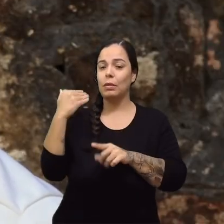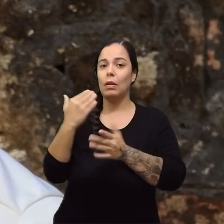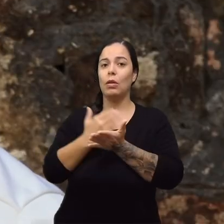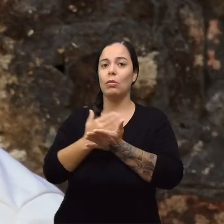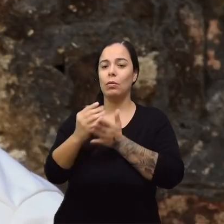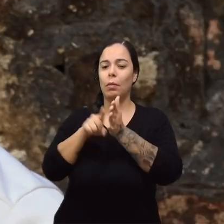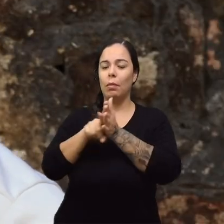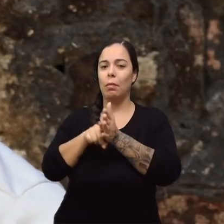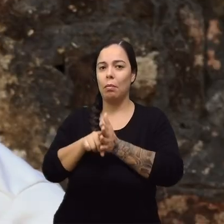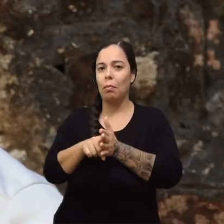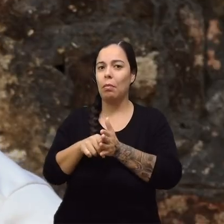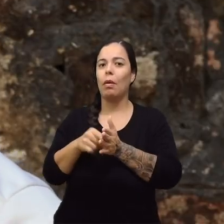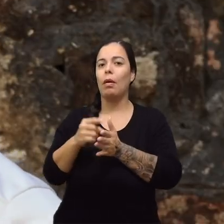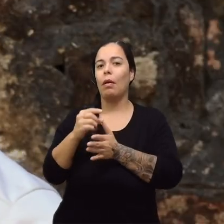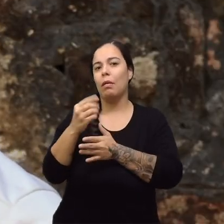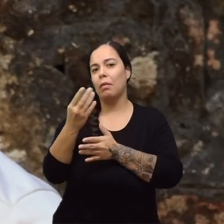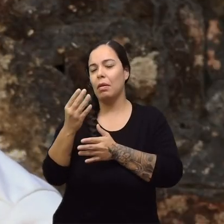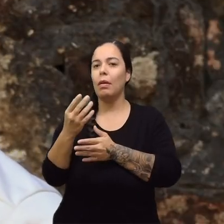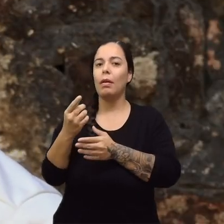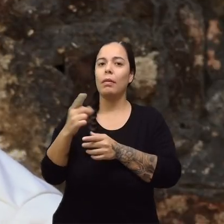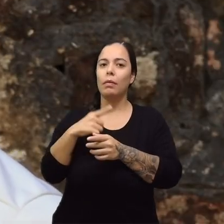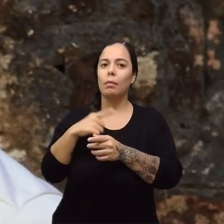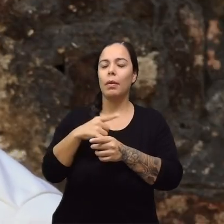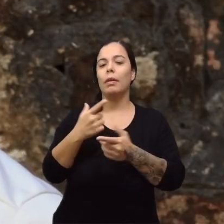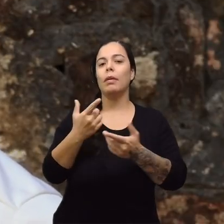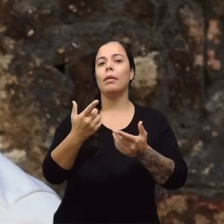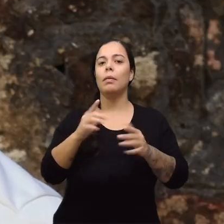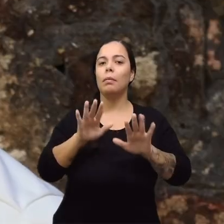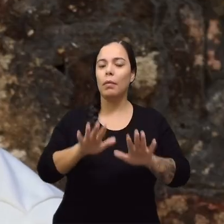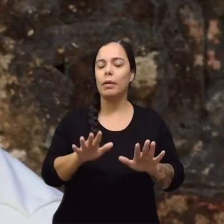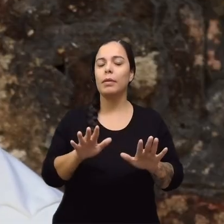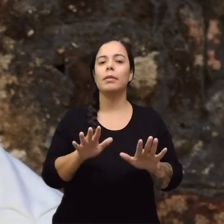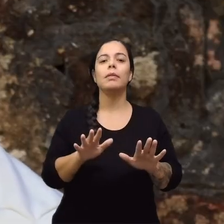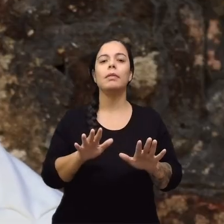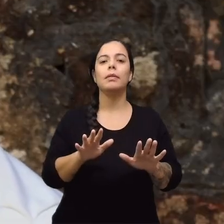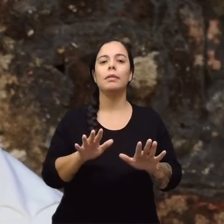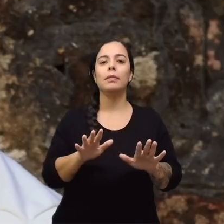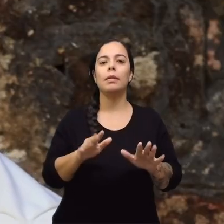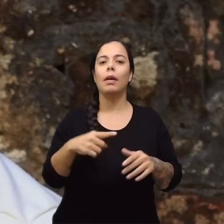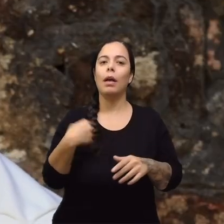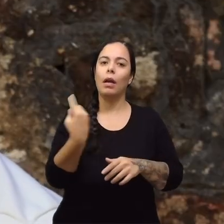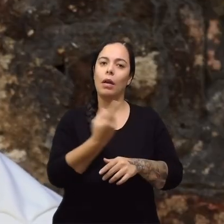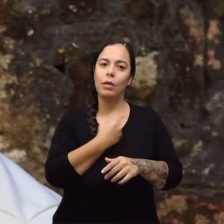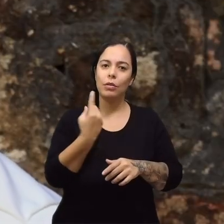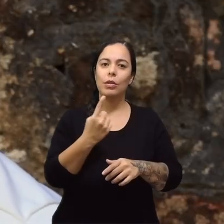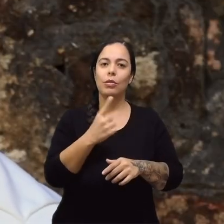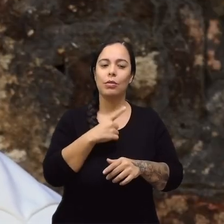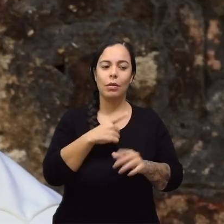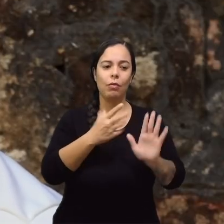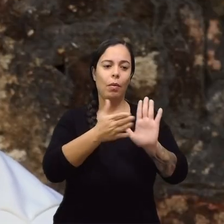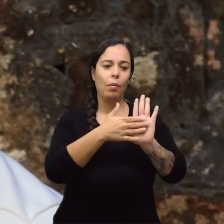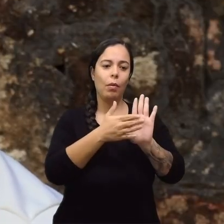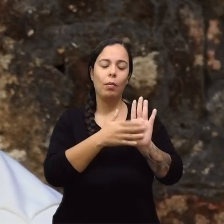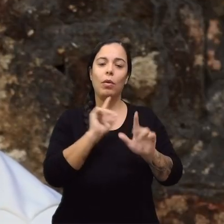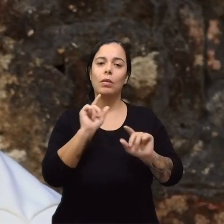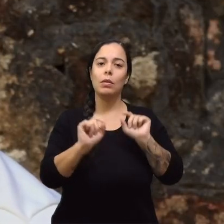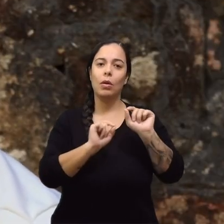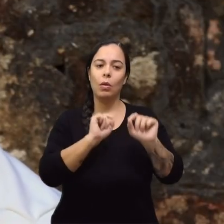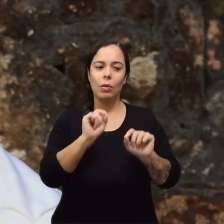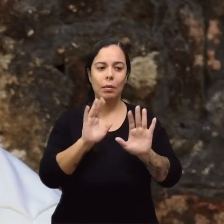arqueológicas no Brasil. Mas a gente entrou com essa proposta de uma